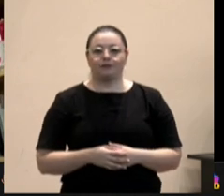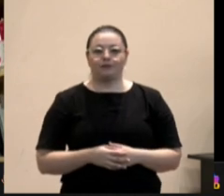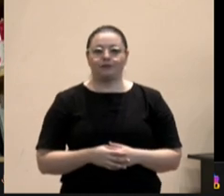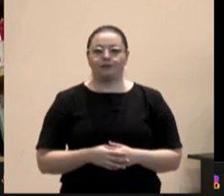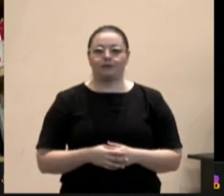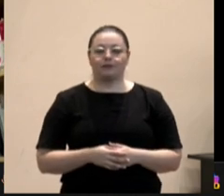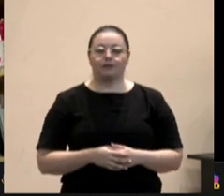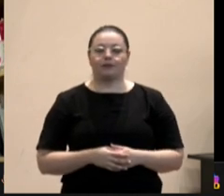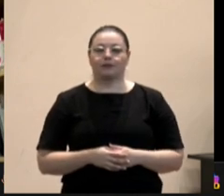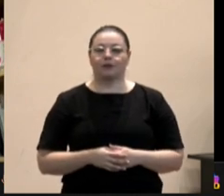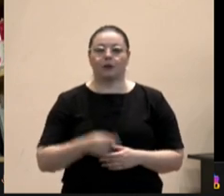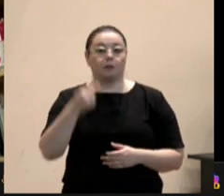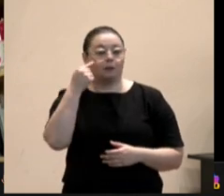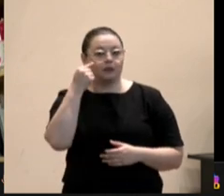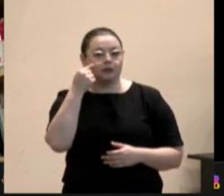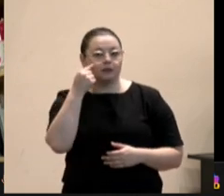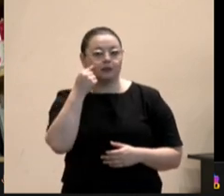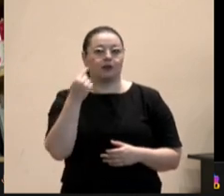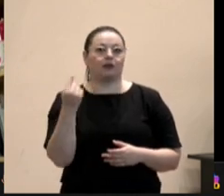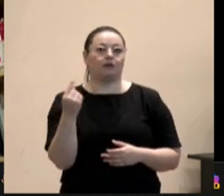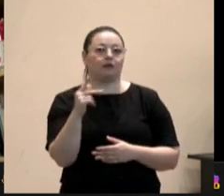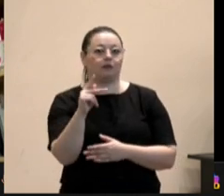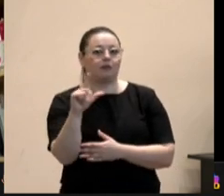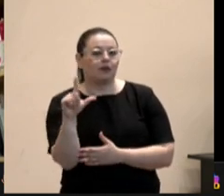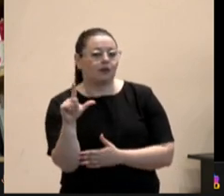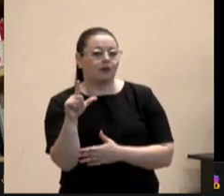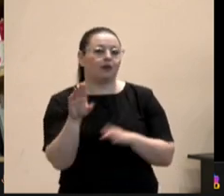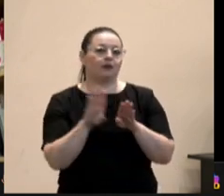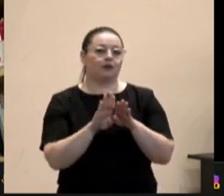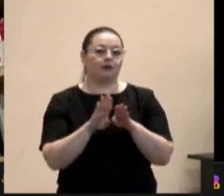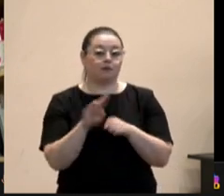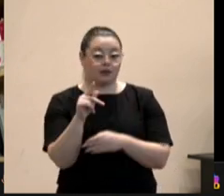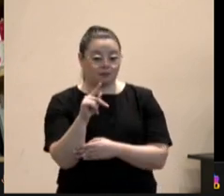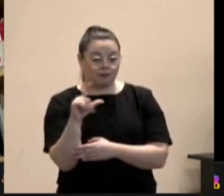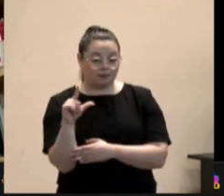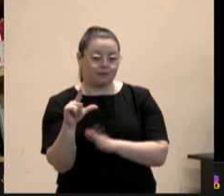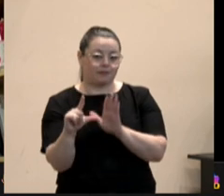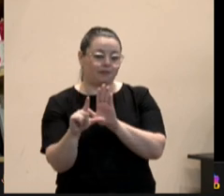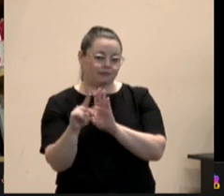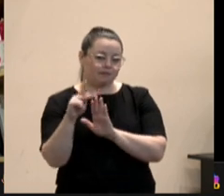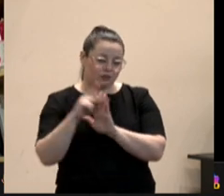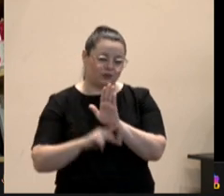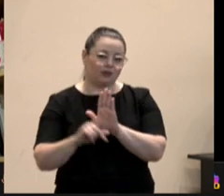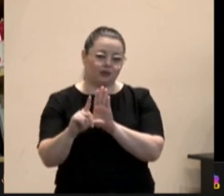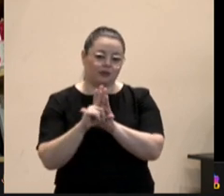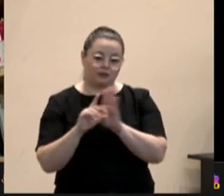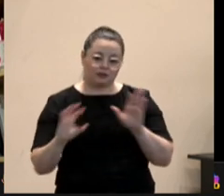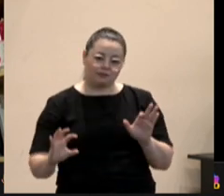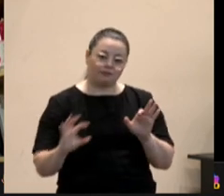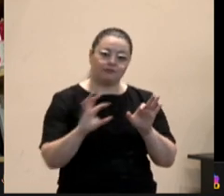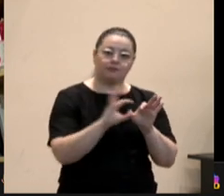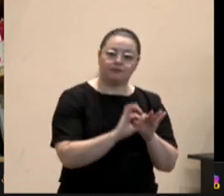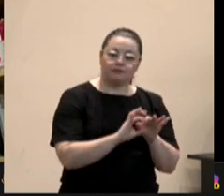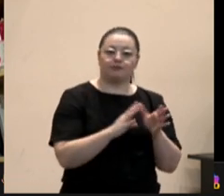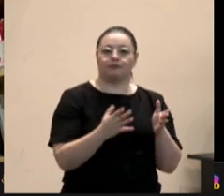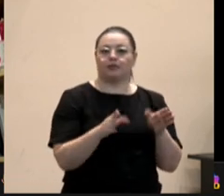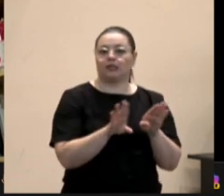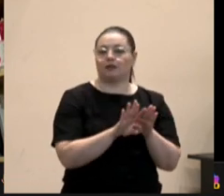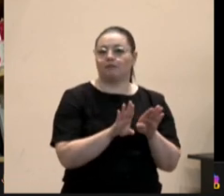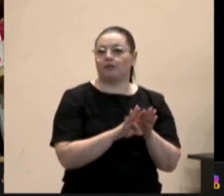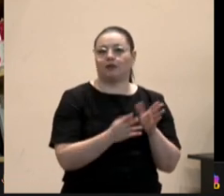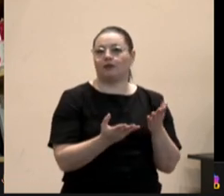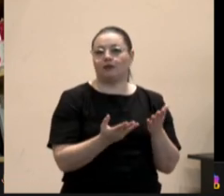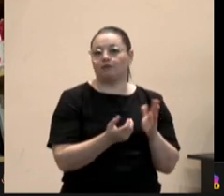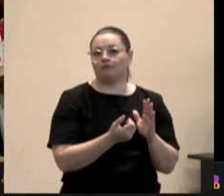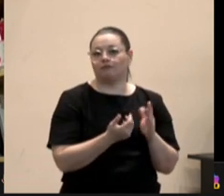pensar o PL, né, e vincular o PL atrelado em boa parte,